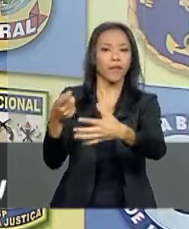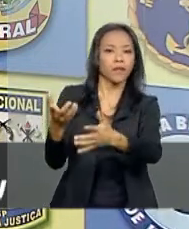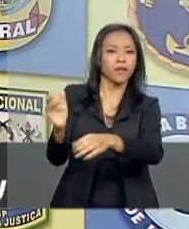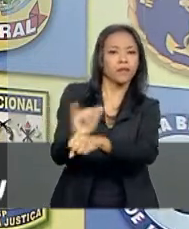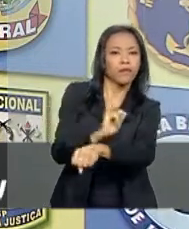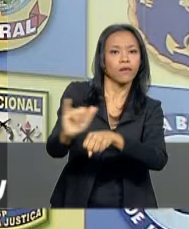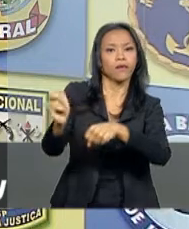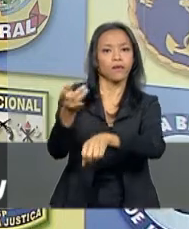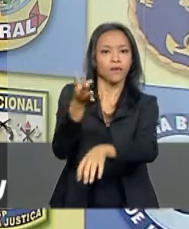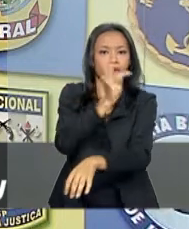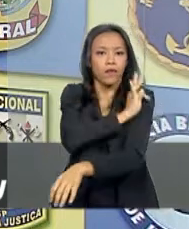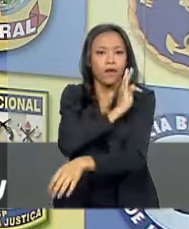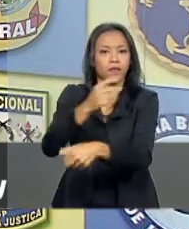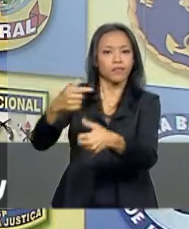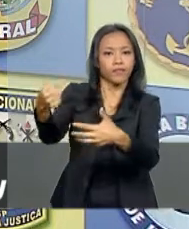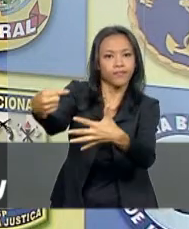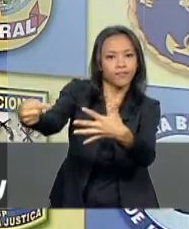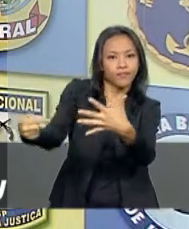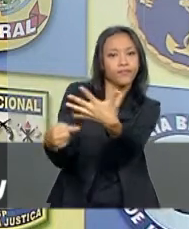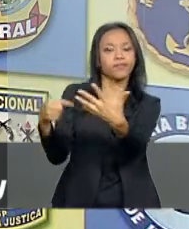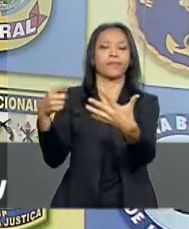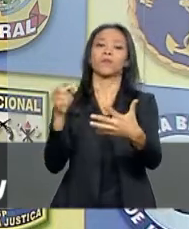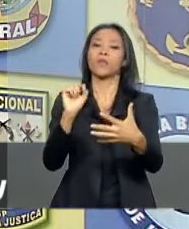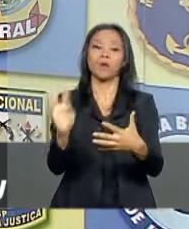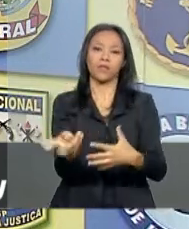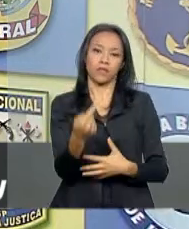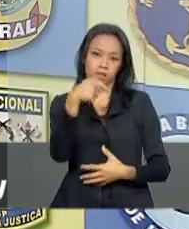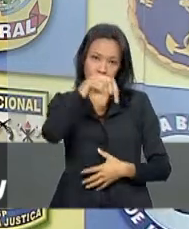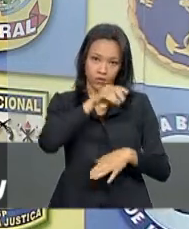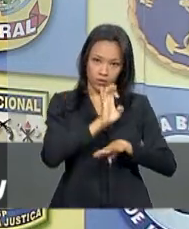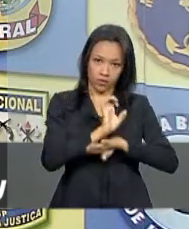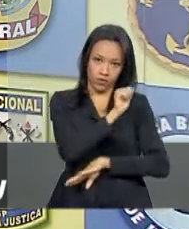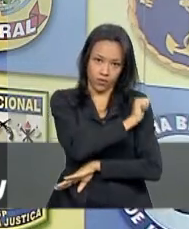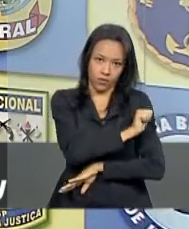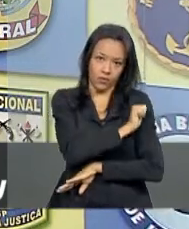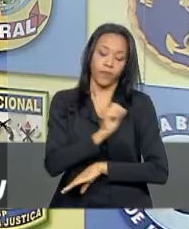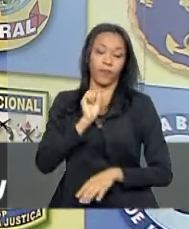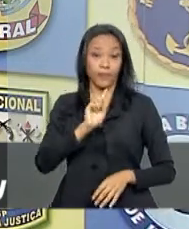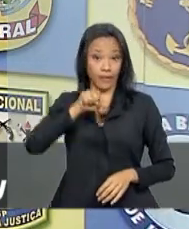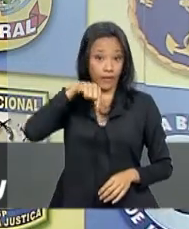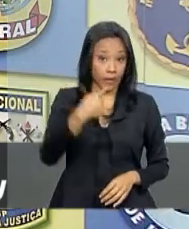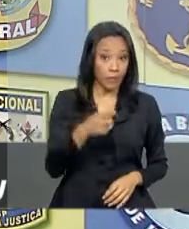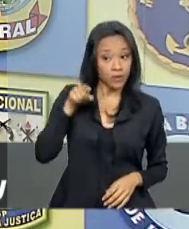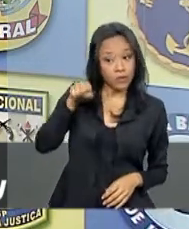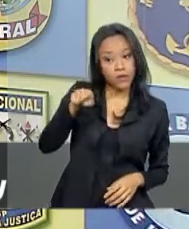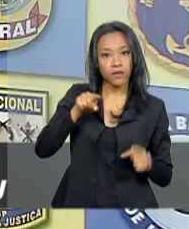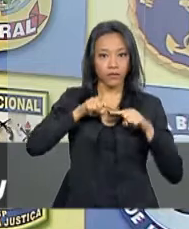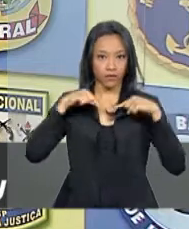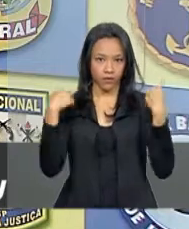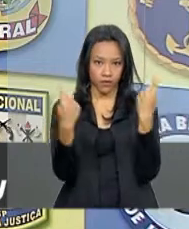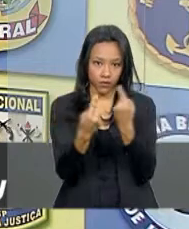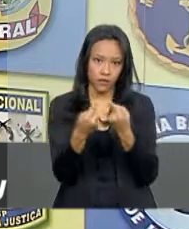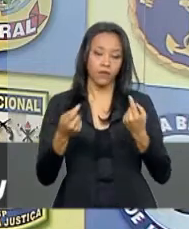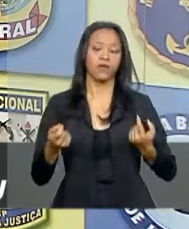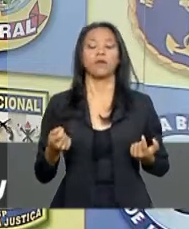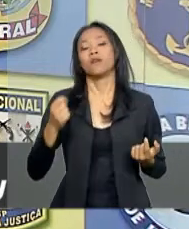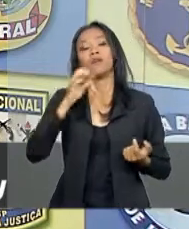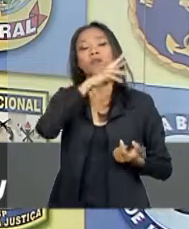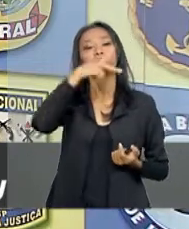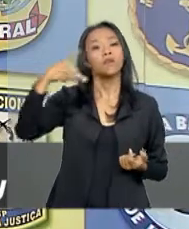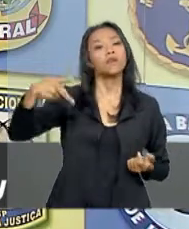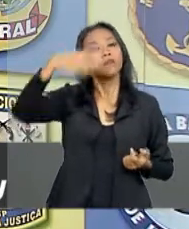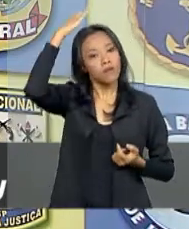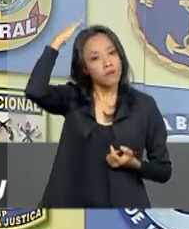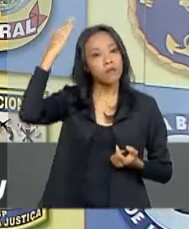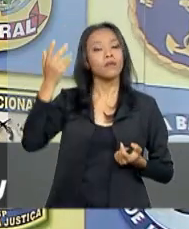intervenção federal aqui no Rio de Janeiro. Depois dessa reunião, o presidente Michel Temer tem agendado um